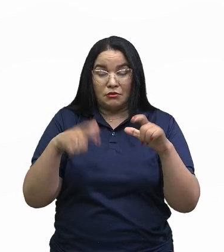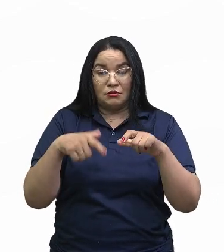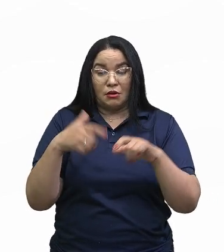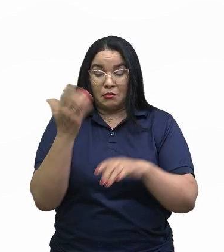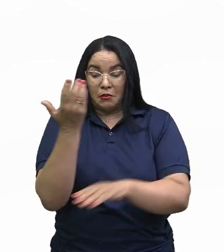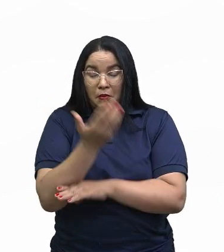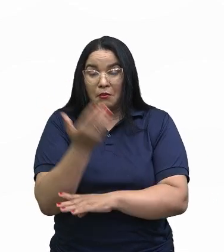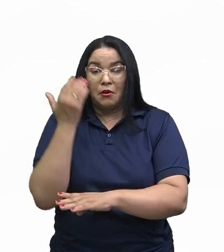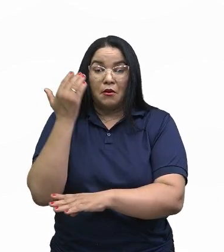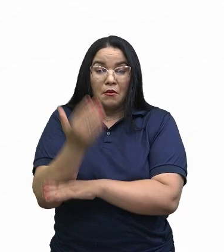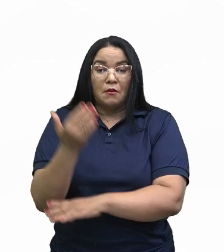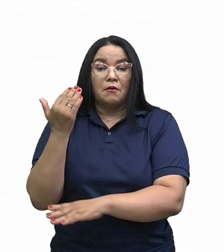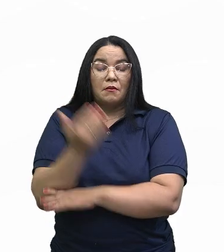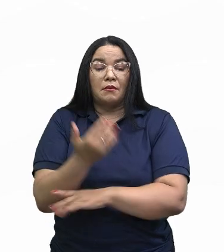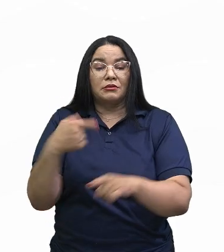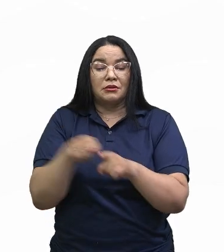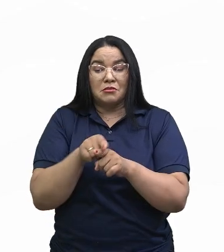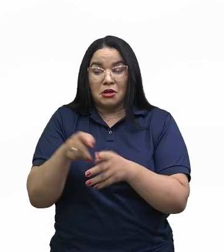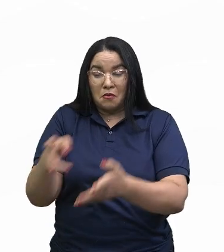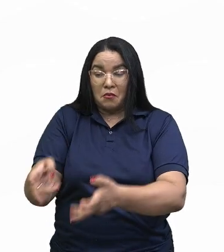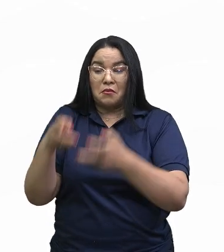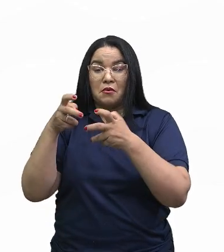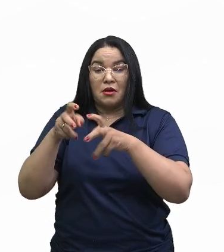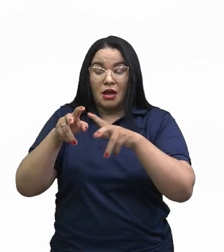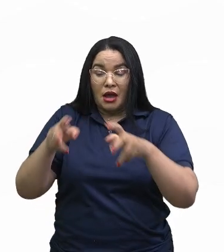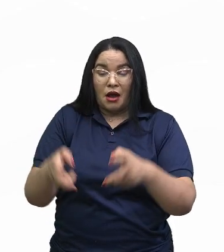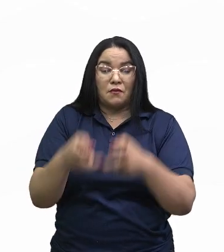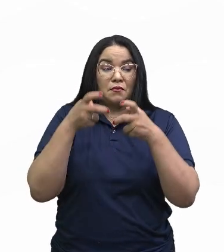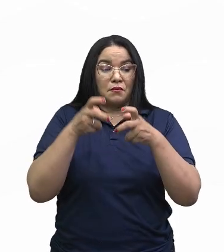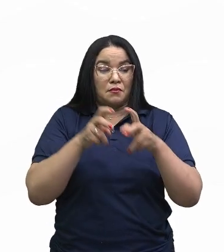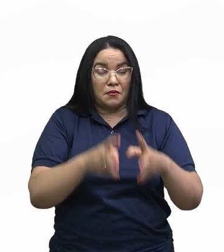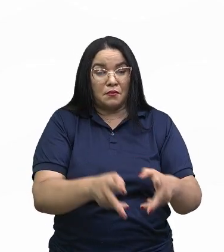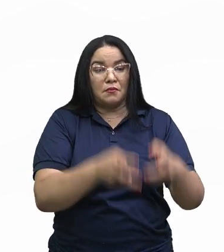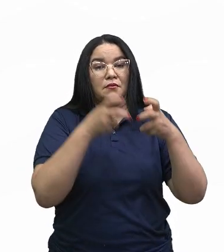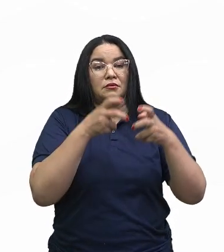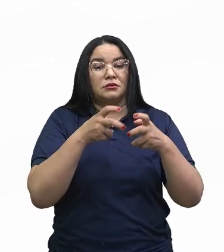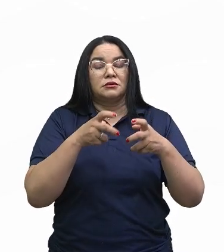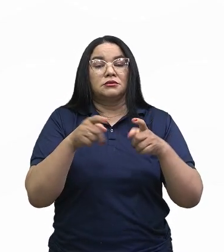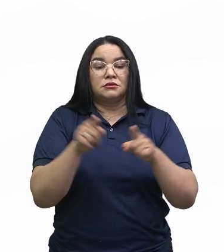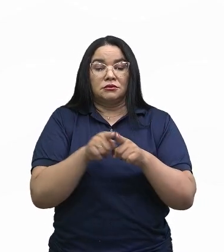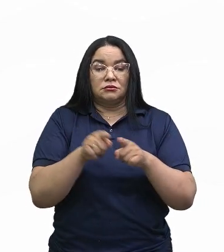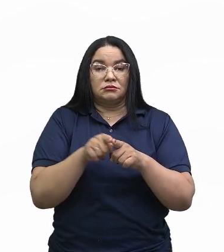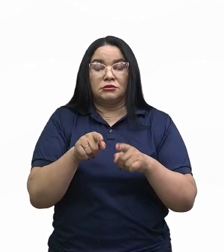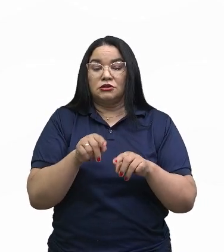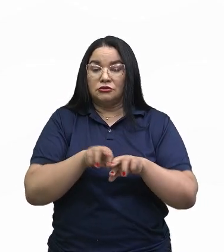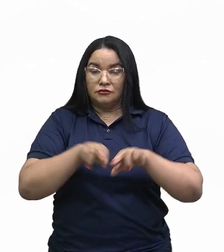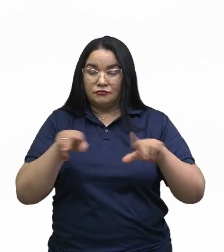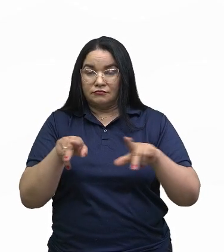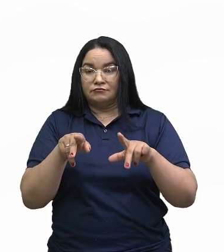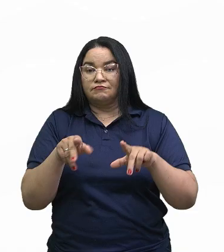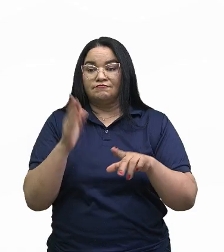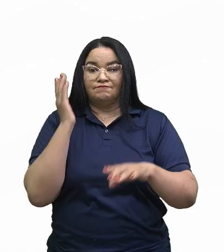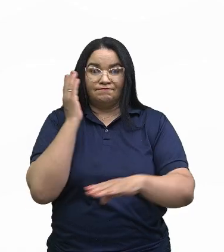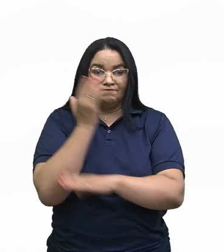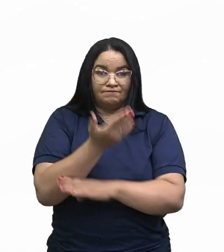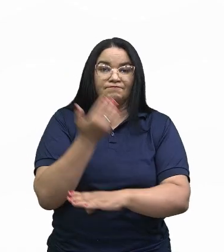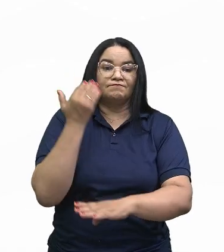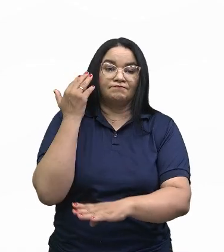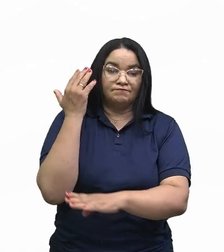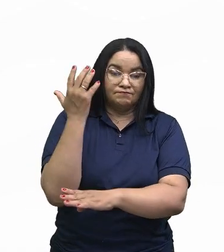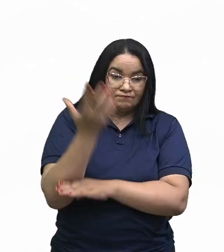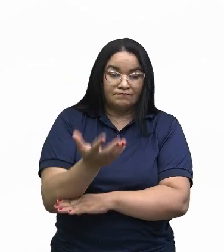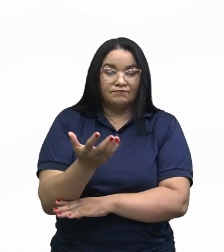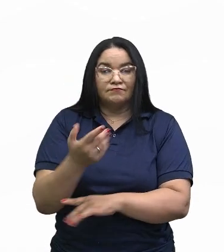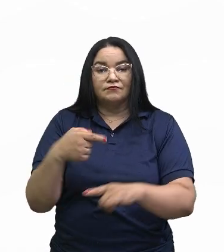escavar em vários lugares, né? E precisa ali fazer vários desmatamentos. Geração de resíduos